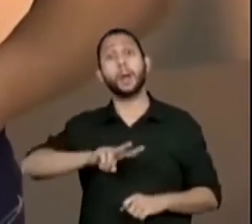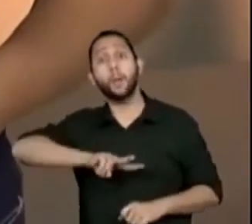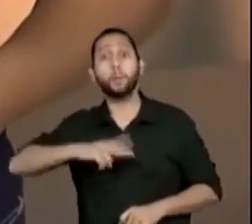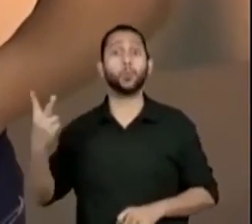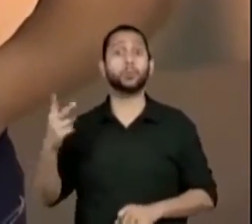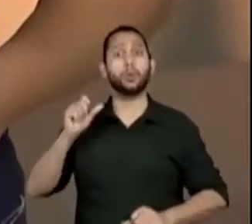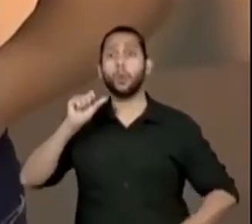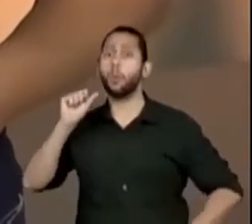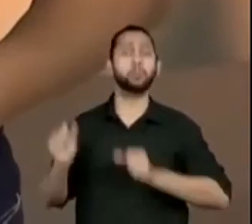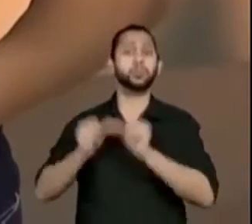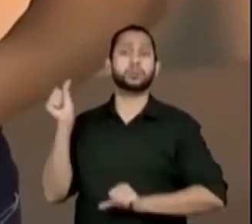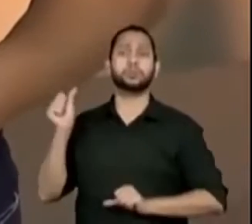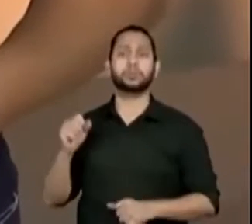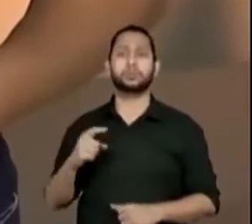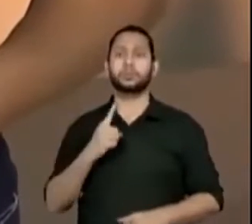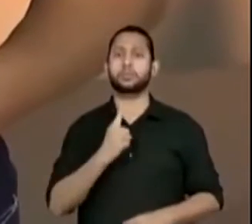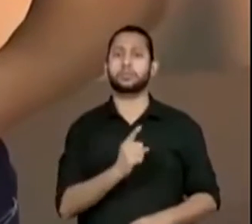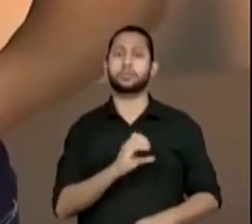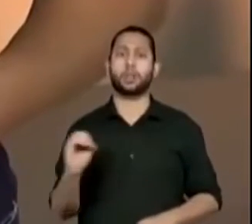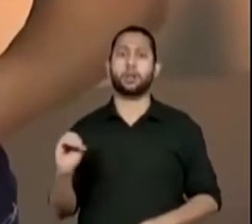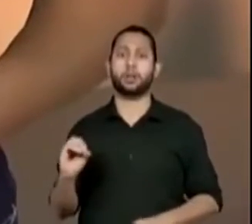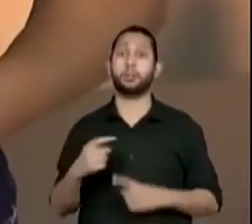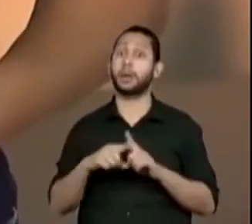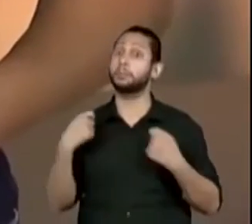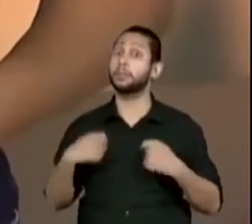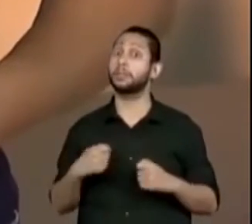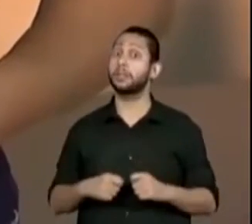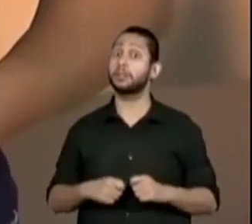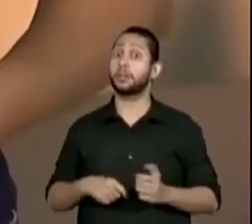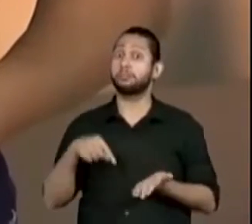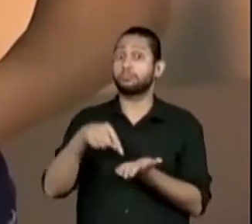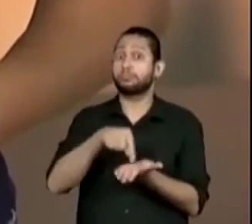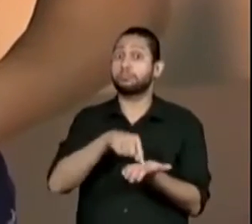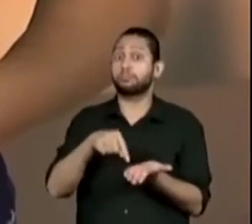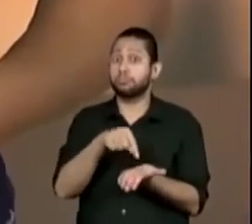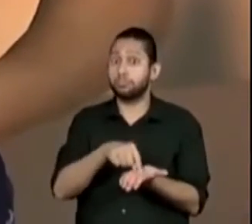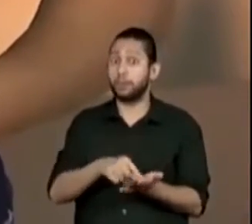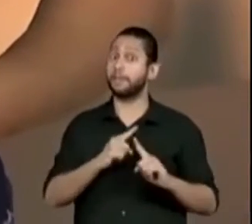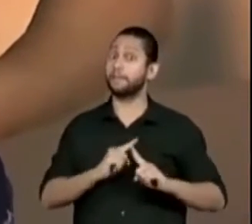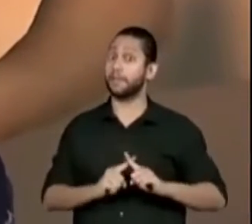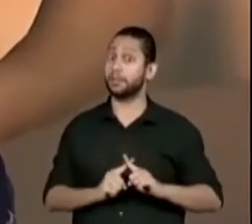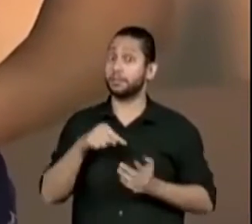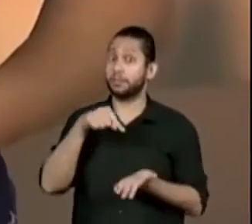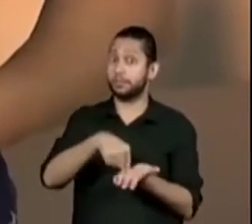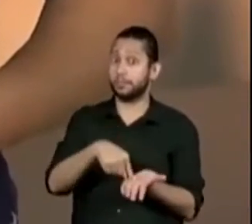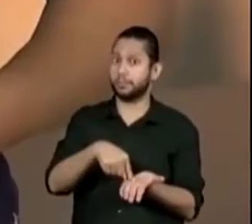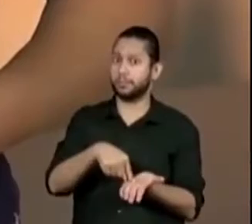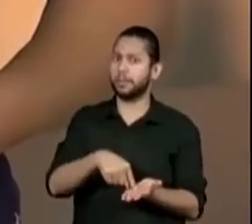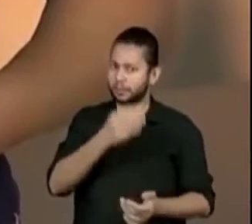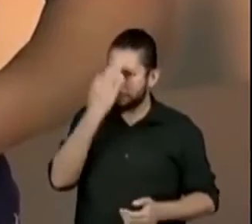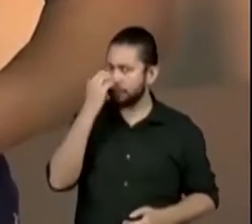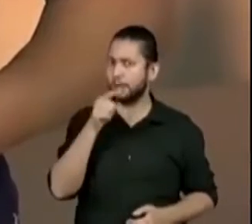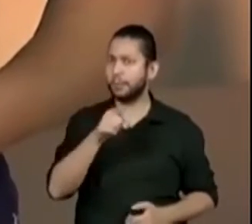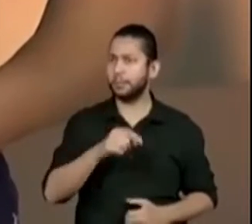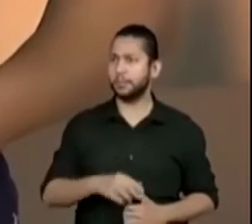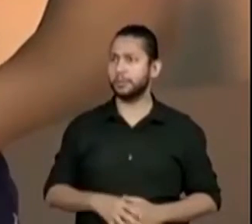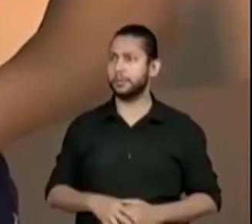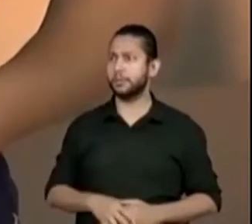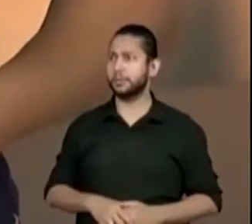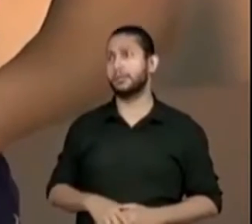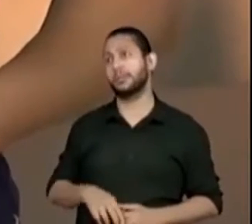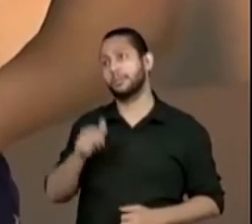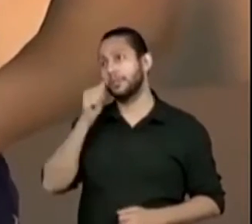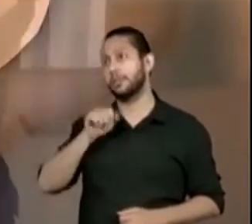esse 10 em 100 utilizando uma multiplicação. Tá. Certo? Sim. Será que alguém sabe aí no chat? A aluna